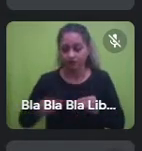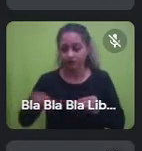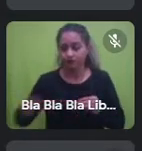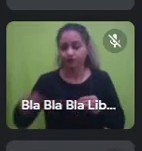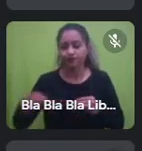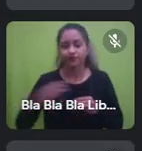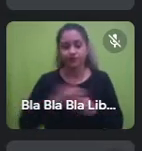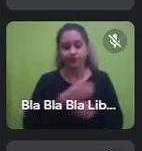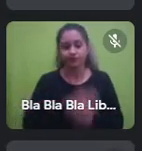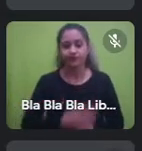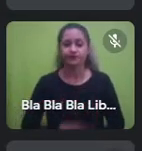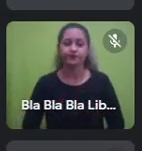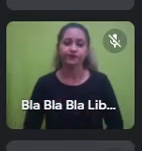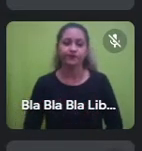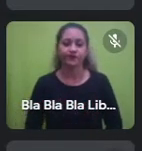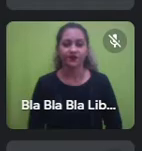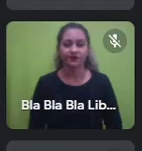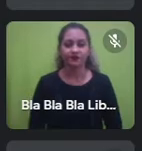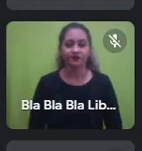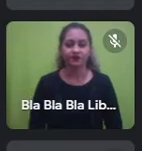Pode passar.